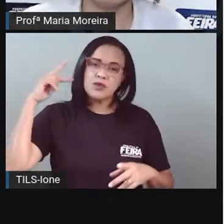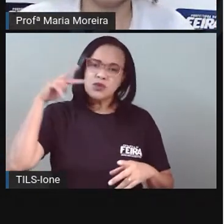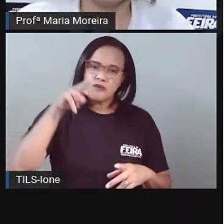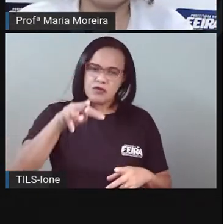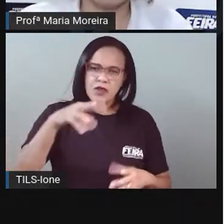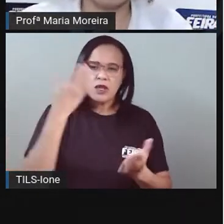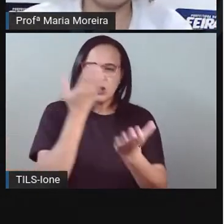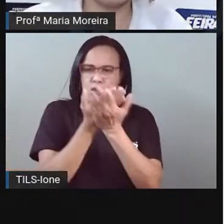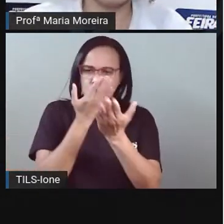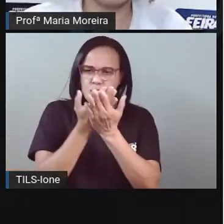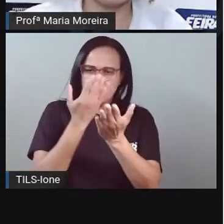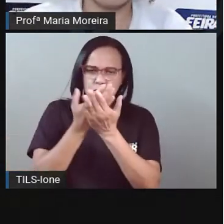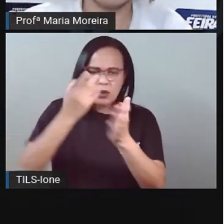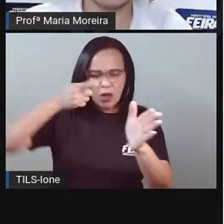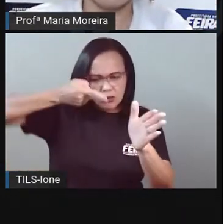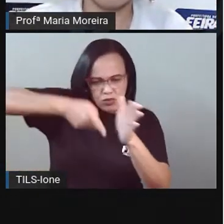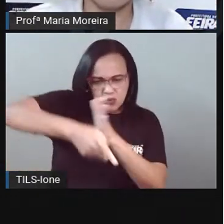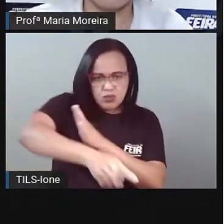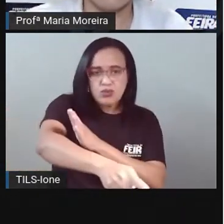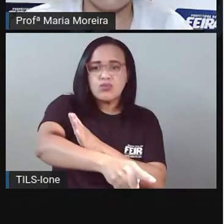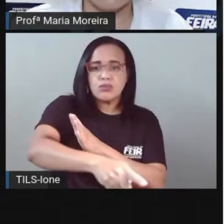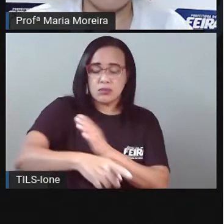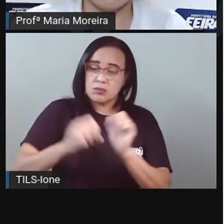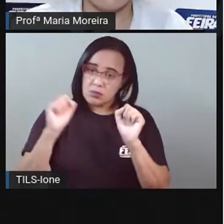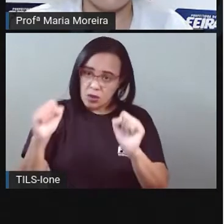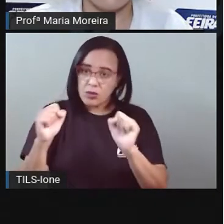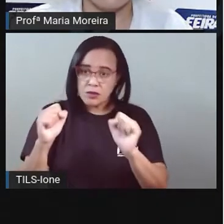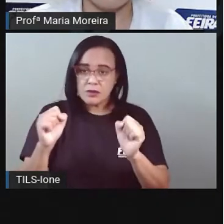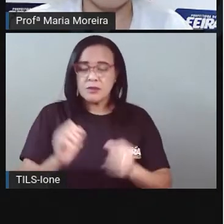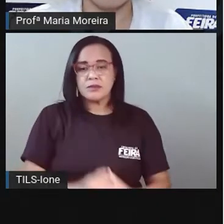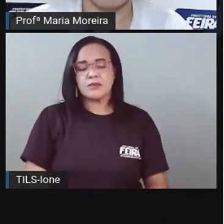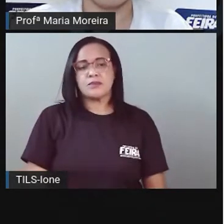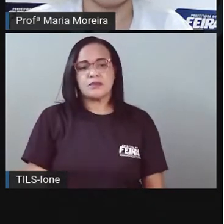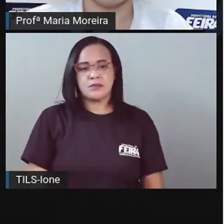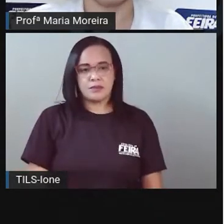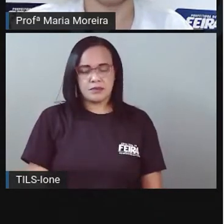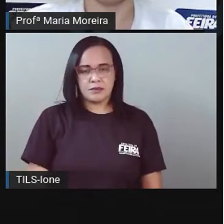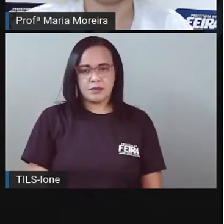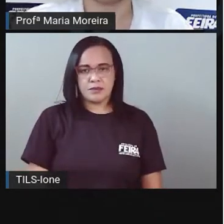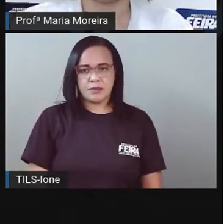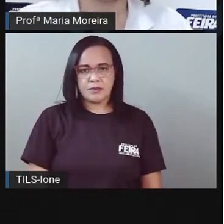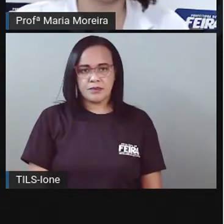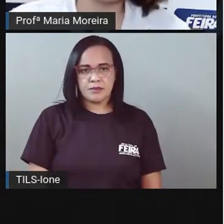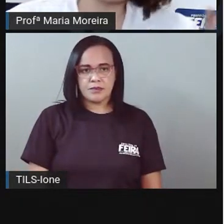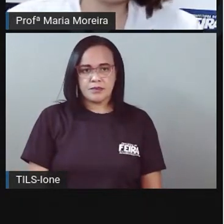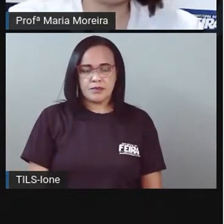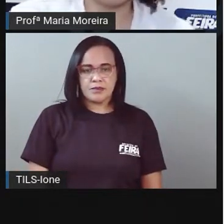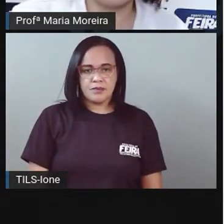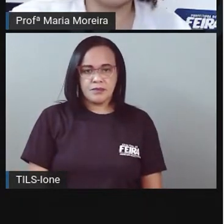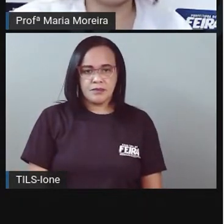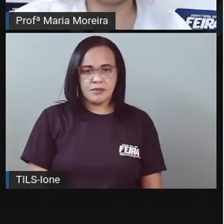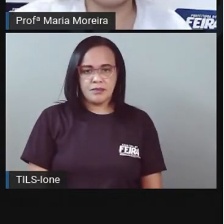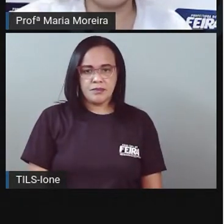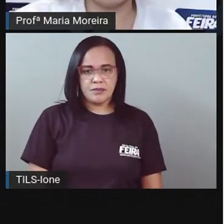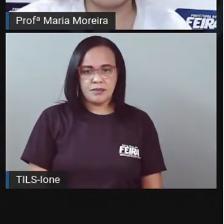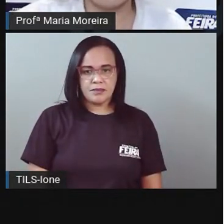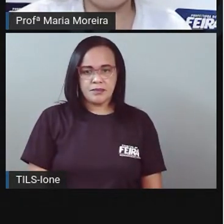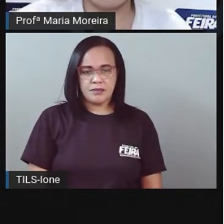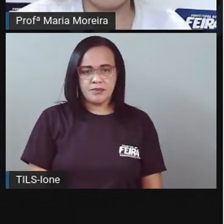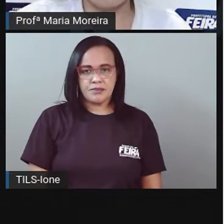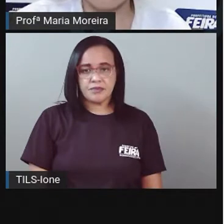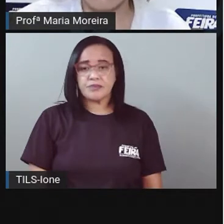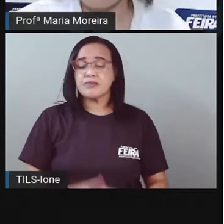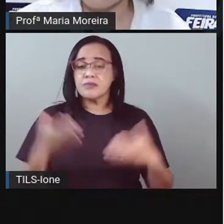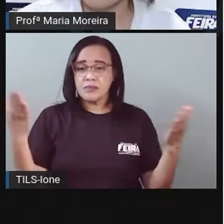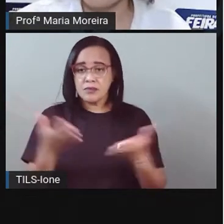certo? Então, vamos continuar aqui. Deixa eu sair daí, senão o vídeo vai começar a tocar de novo. Vamos falar das